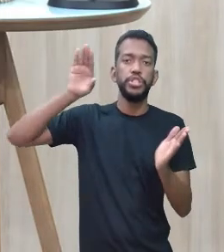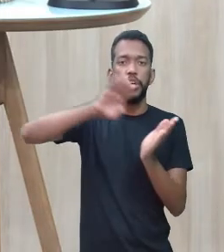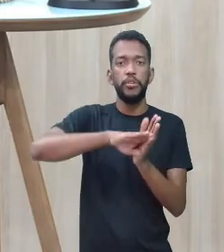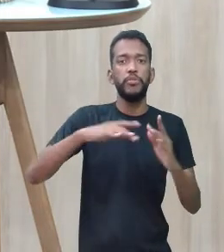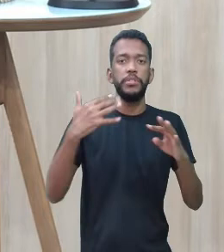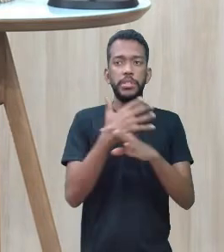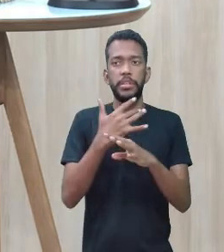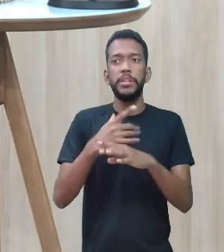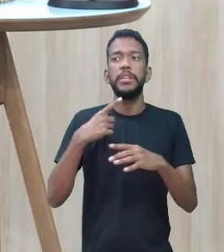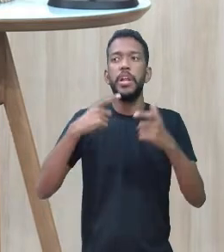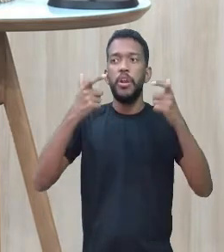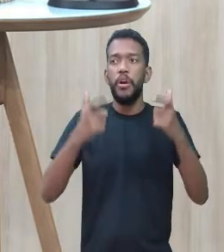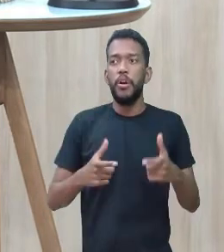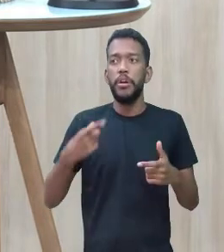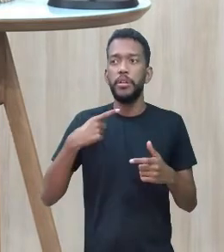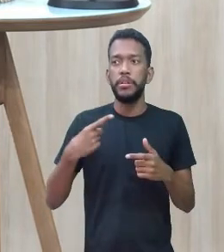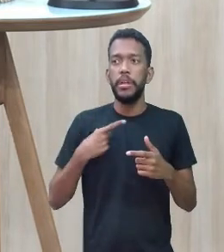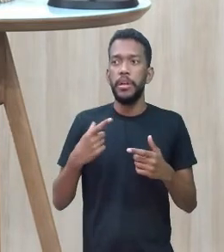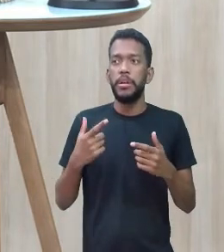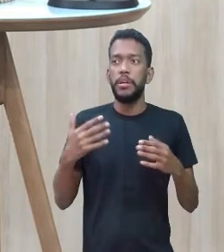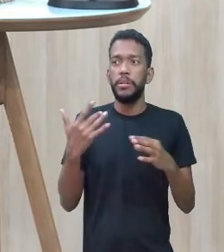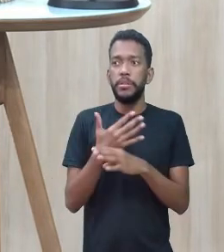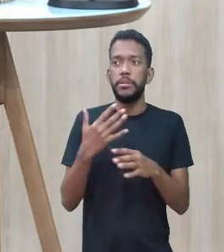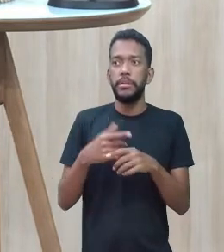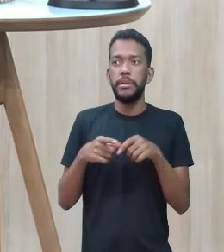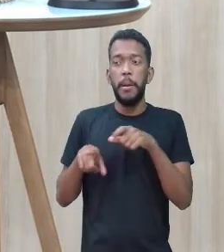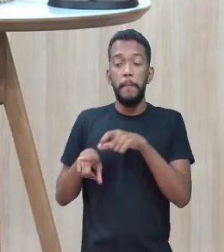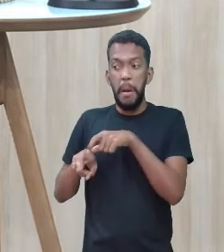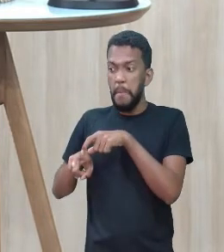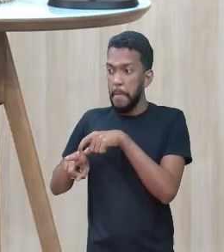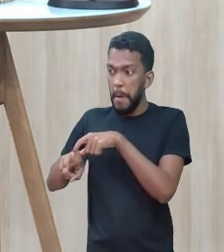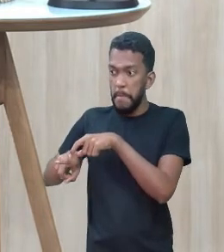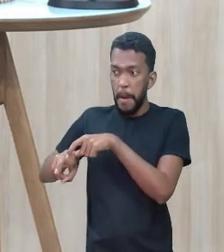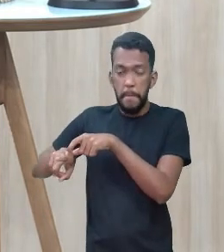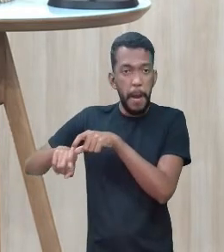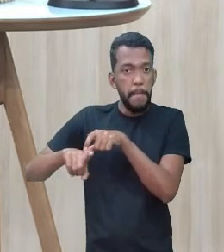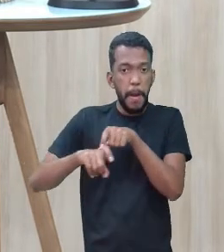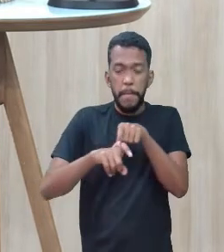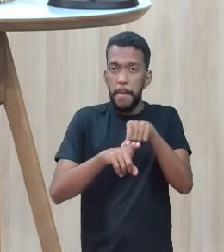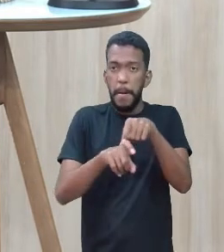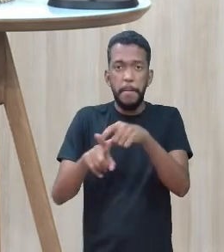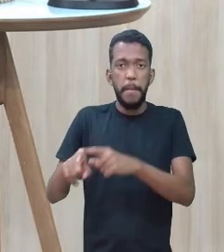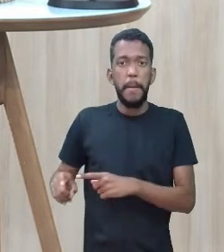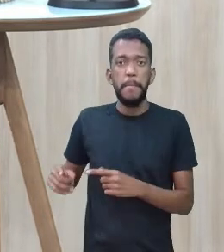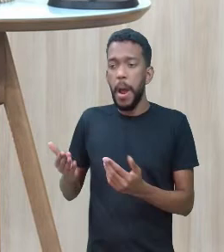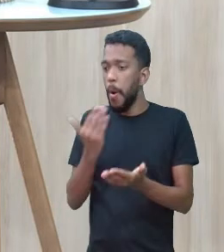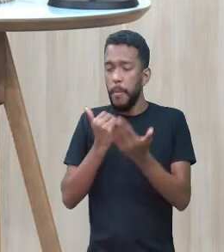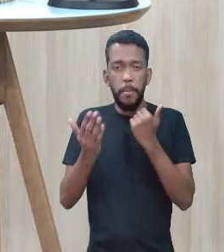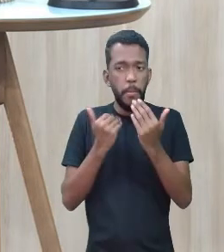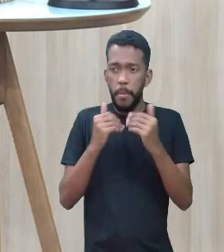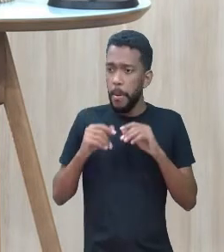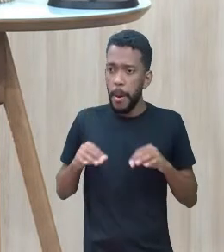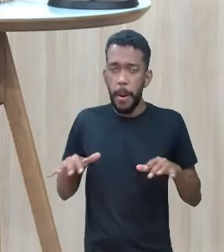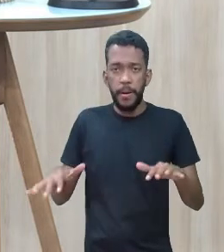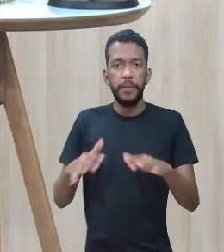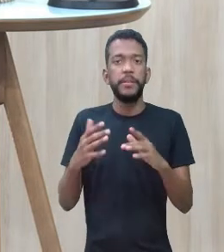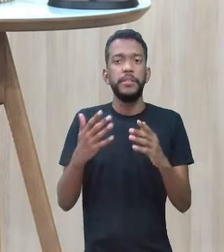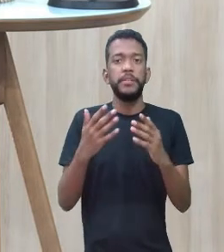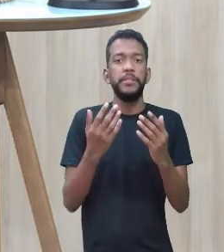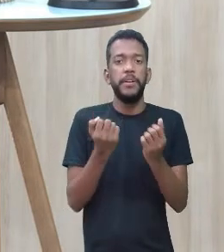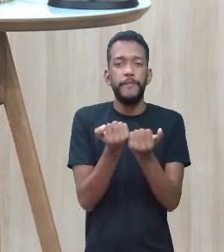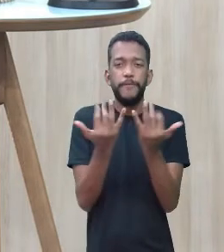Existem locais onde tinha uma grande quantidade, acabando com os jardins, acabando com a plantação. Então,